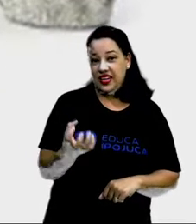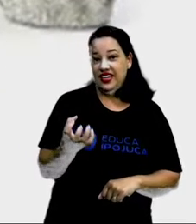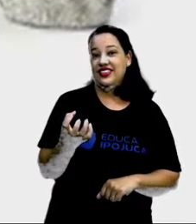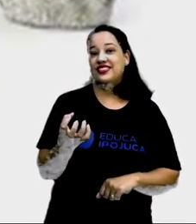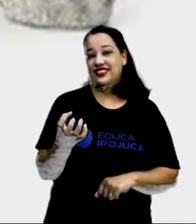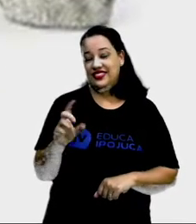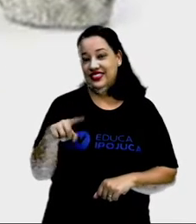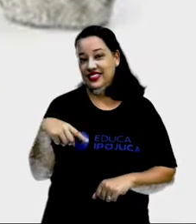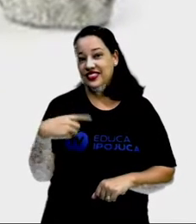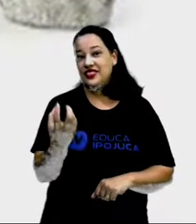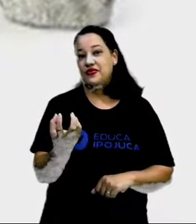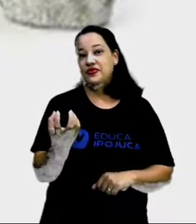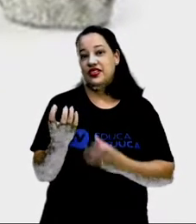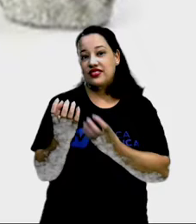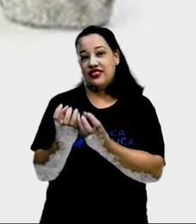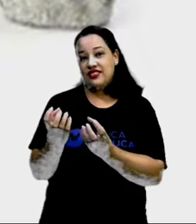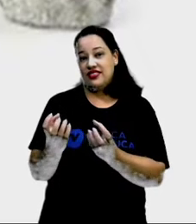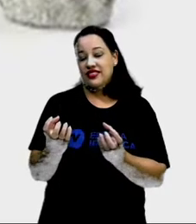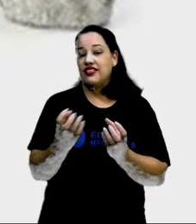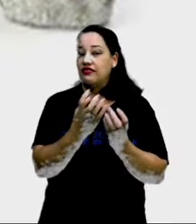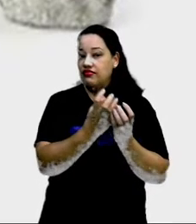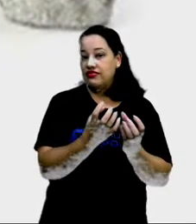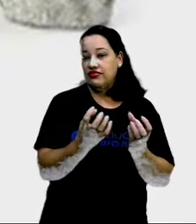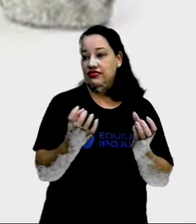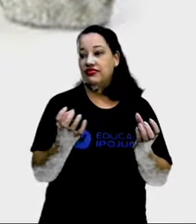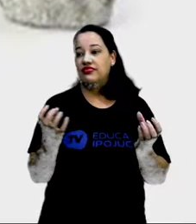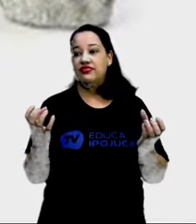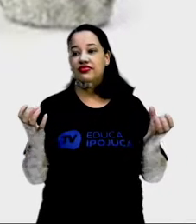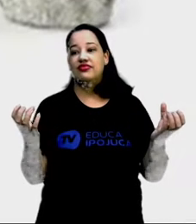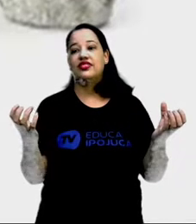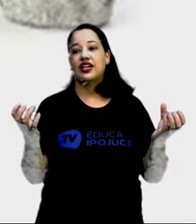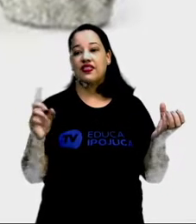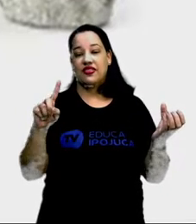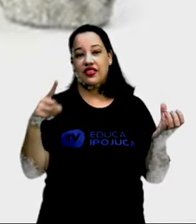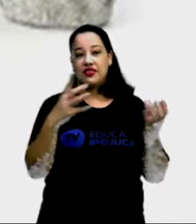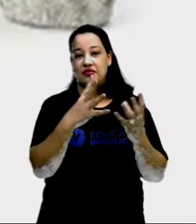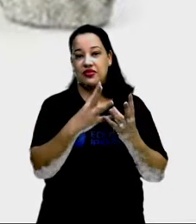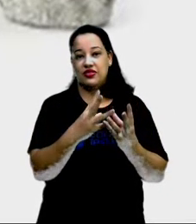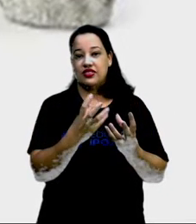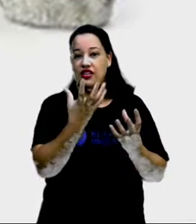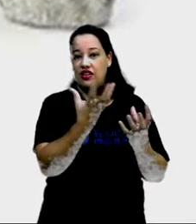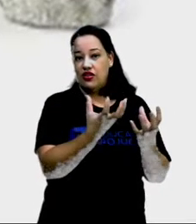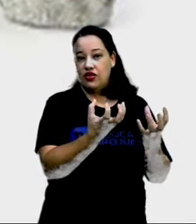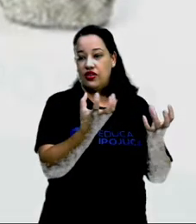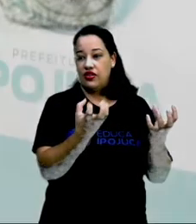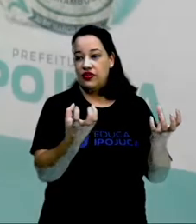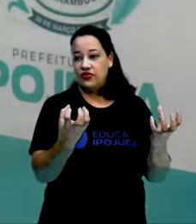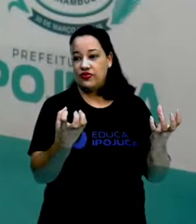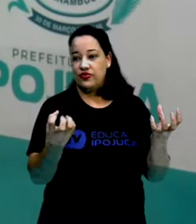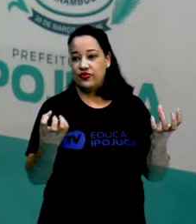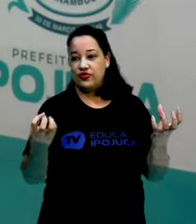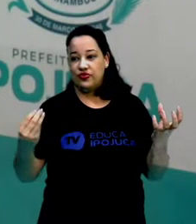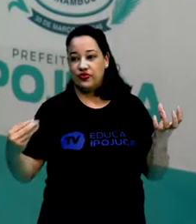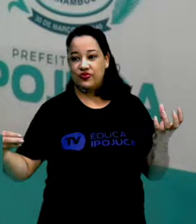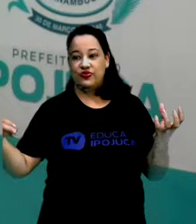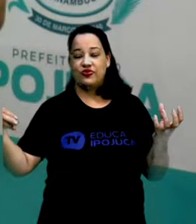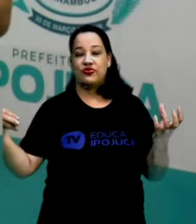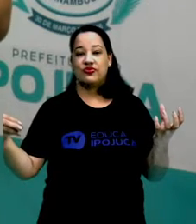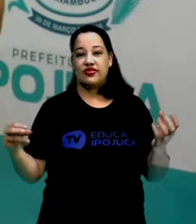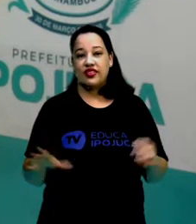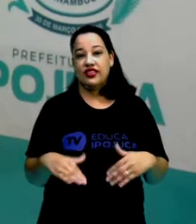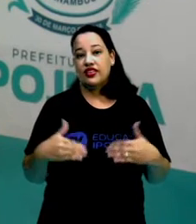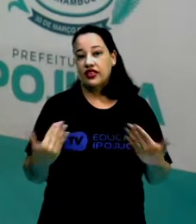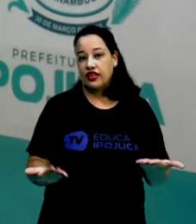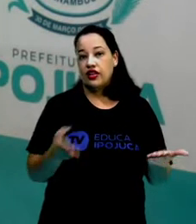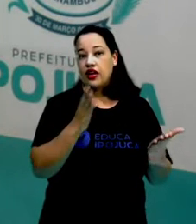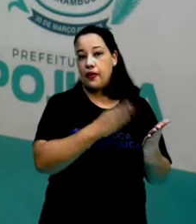o processo de maturação dela e de apodrecimento. E aí, essas etapas de condições